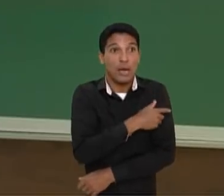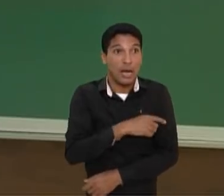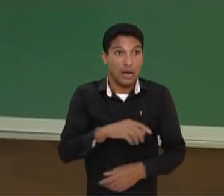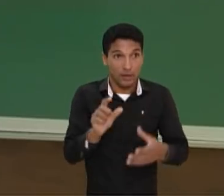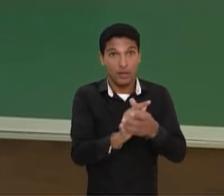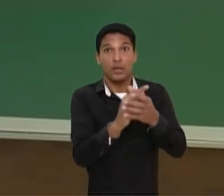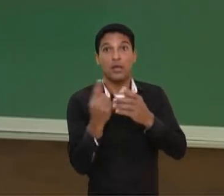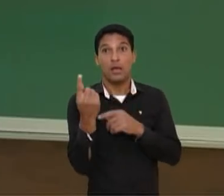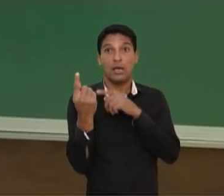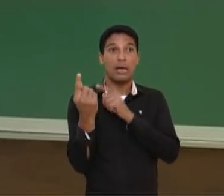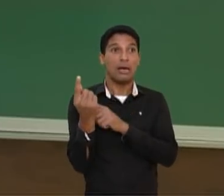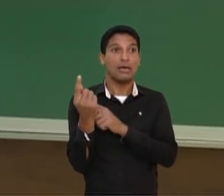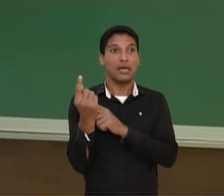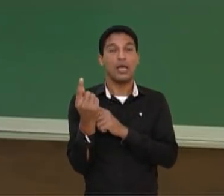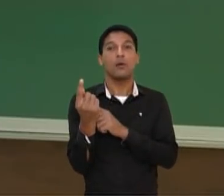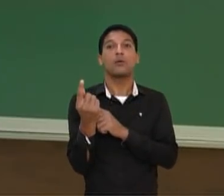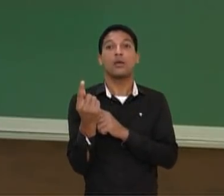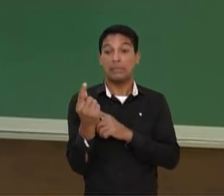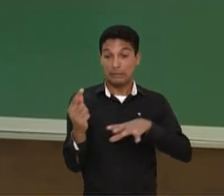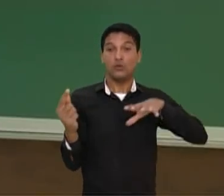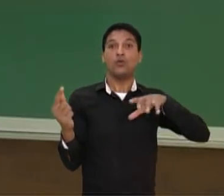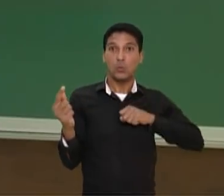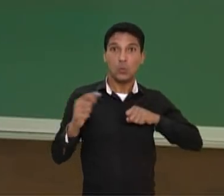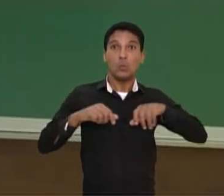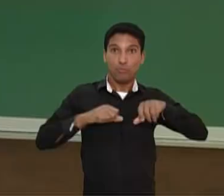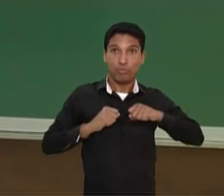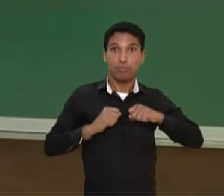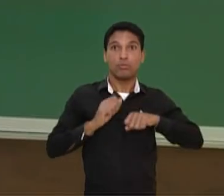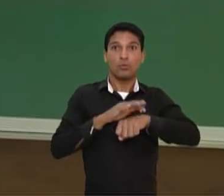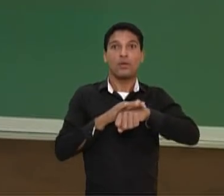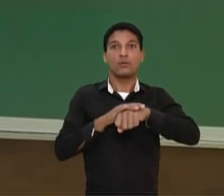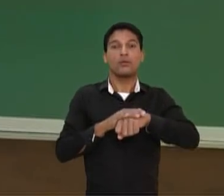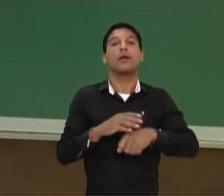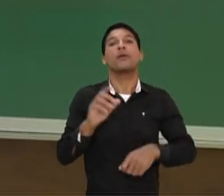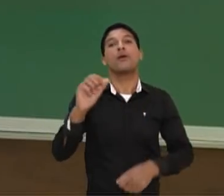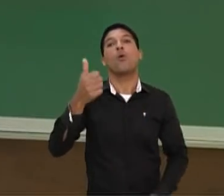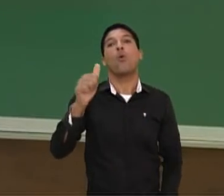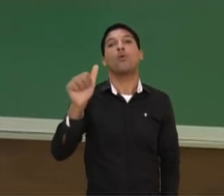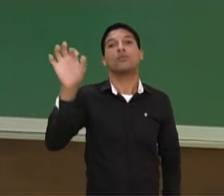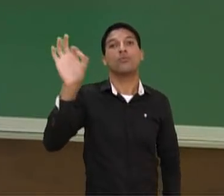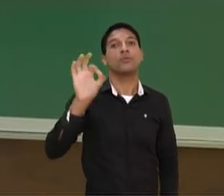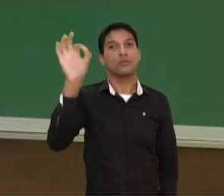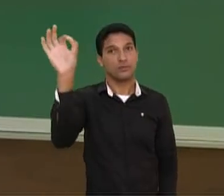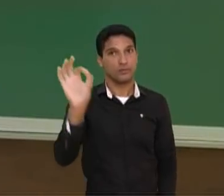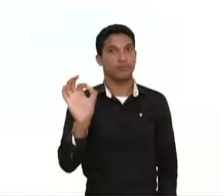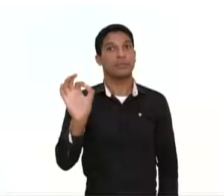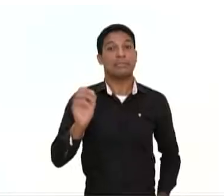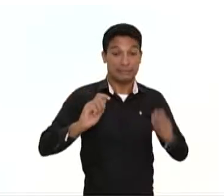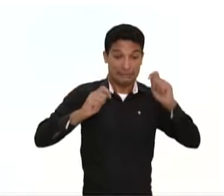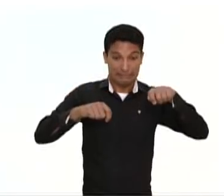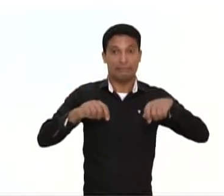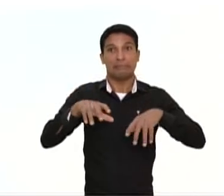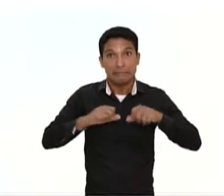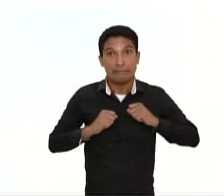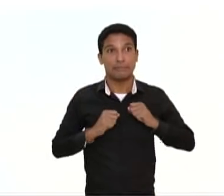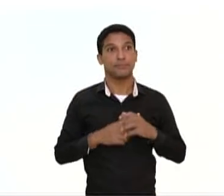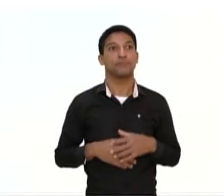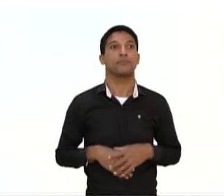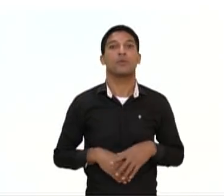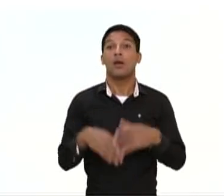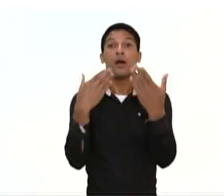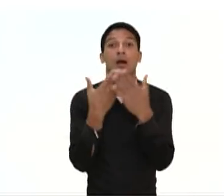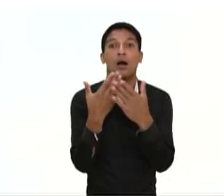de doença crônica é de 11%, certo? Muito bem, na aula de hoje